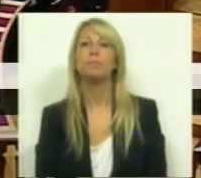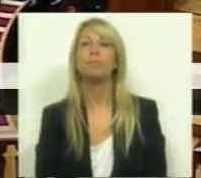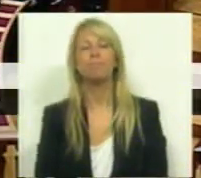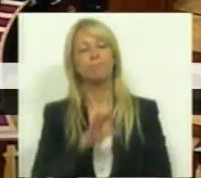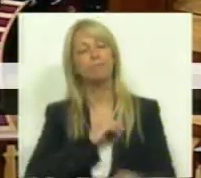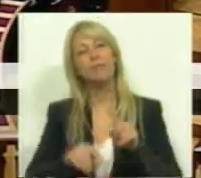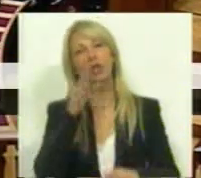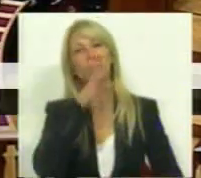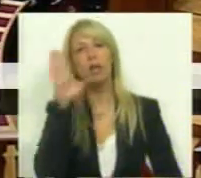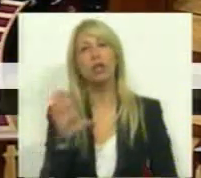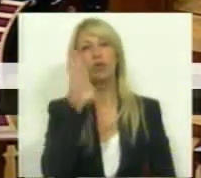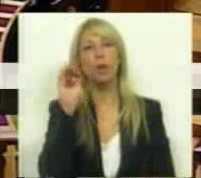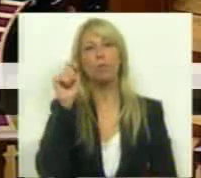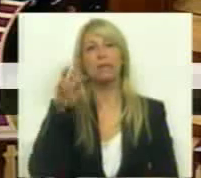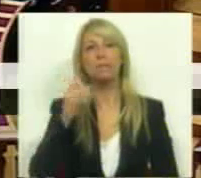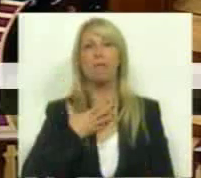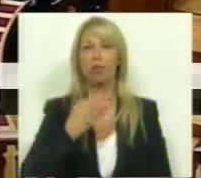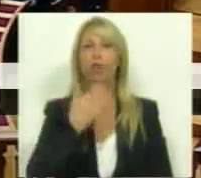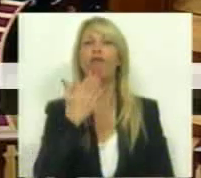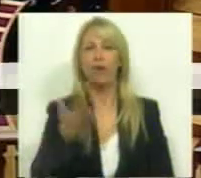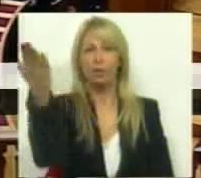Sr. Deputado João Semedo, faz favor.